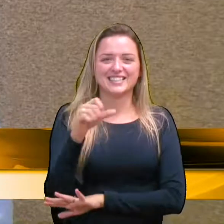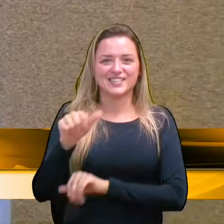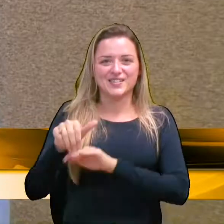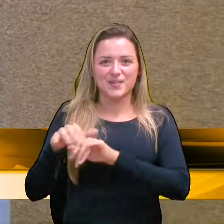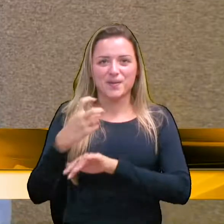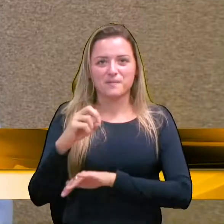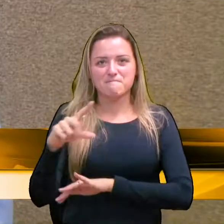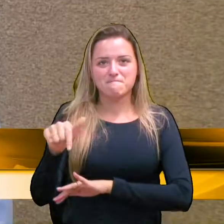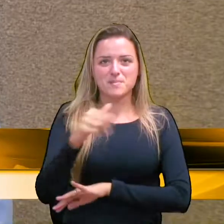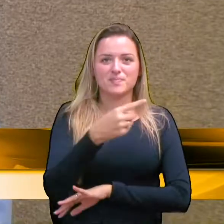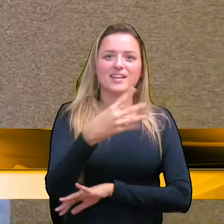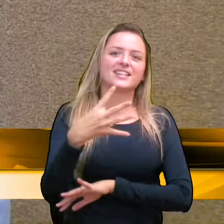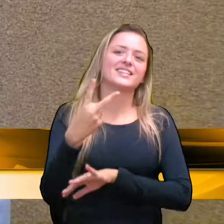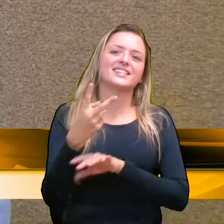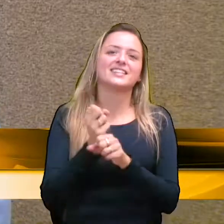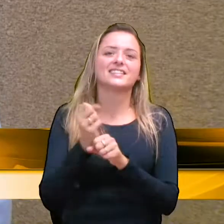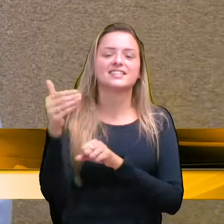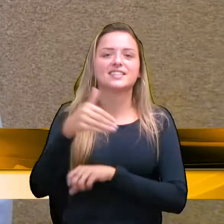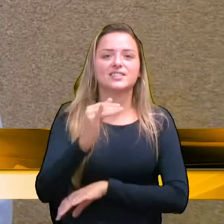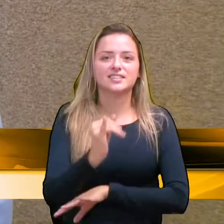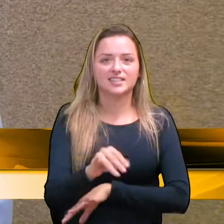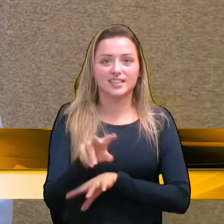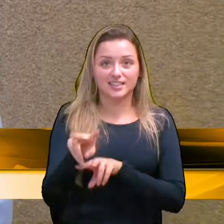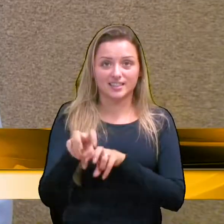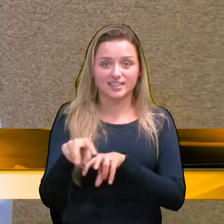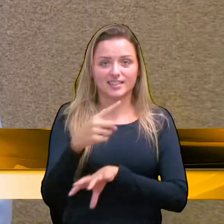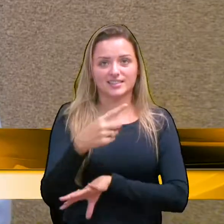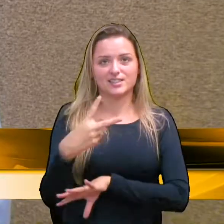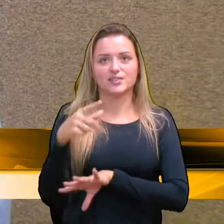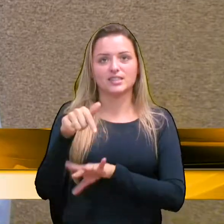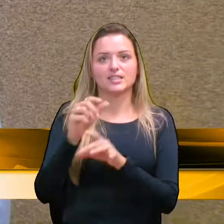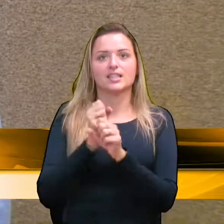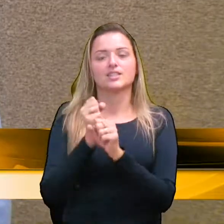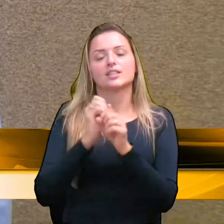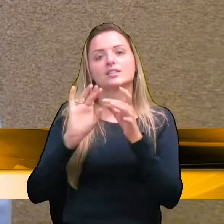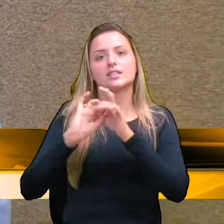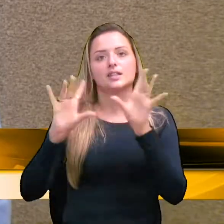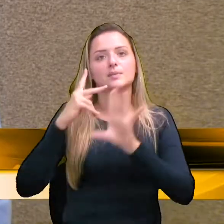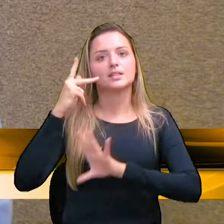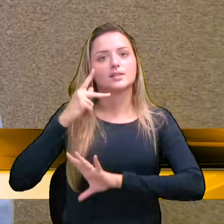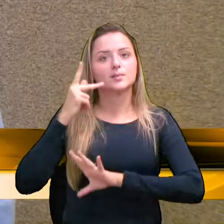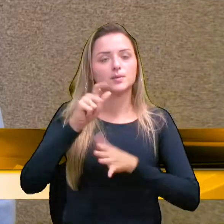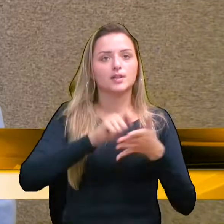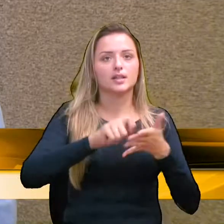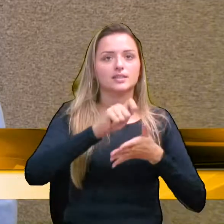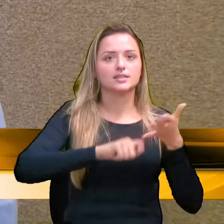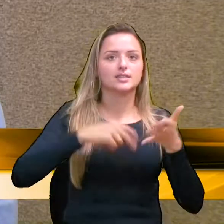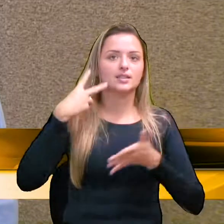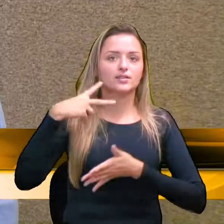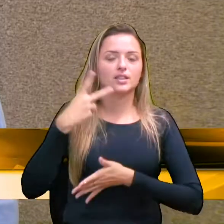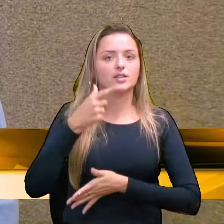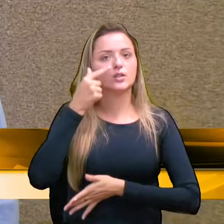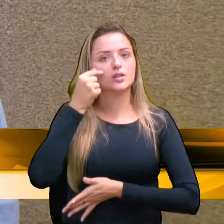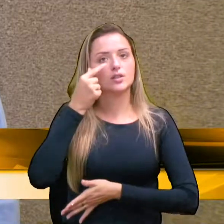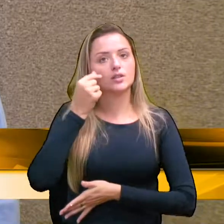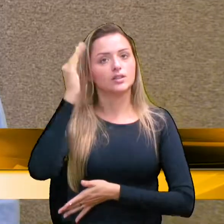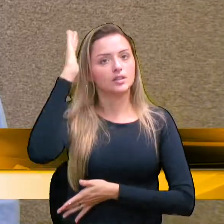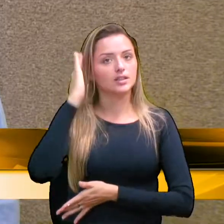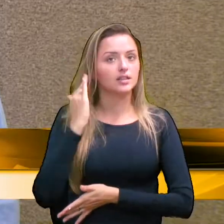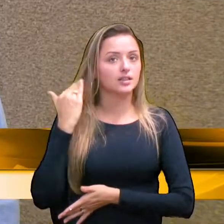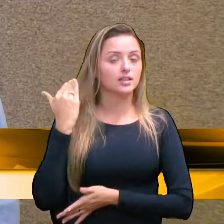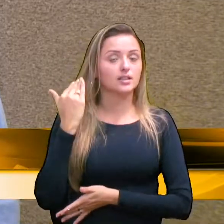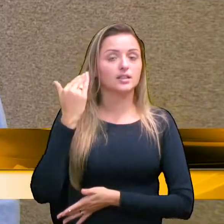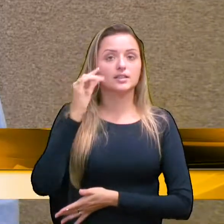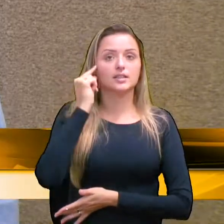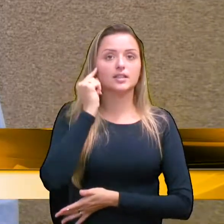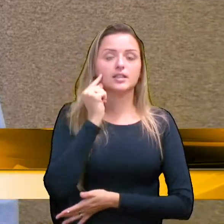2017, 142 anos da colonização e 127 da emancipação política. Assinam o vereador Eloy Frisso, o vereador Ana Corso, Arlindo